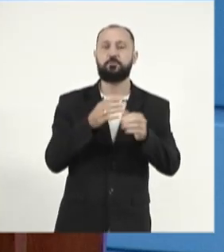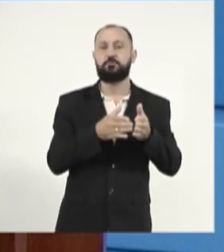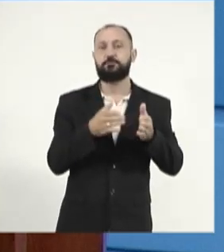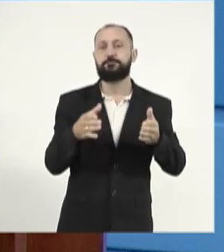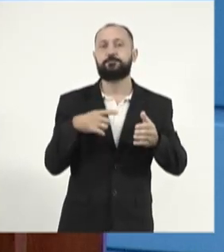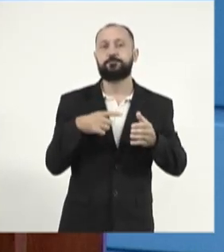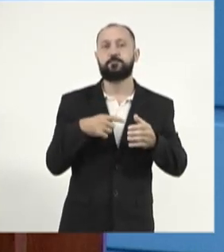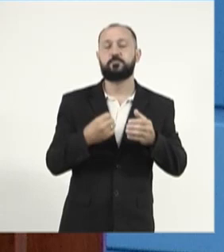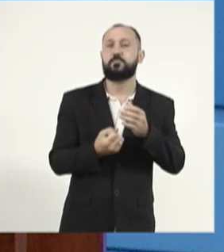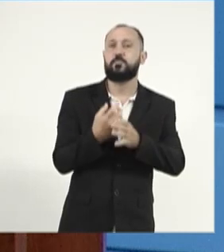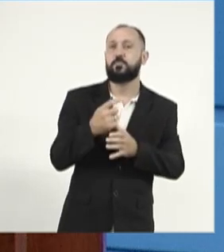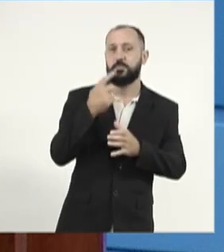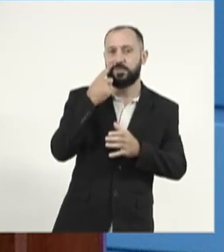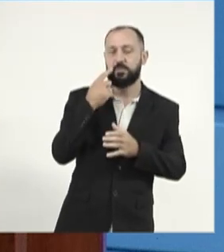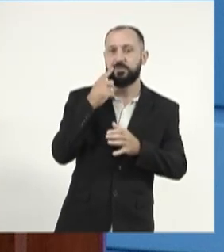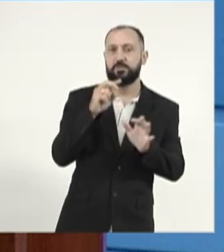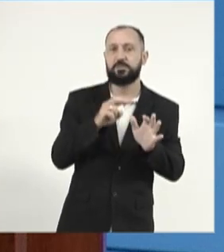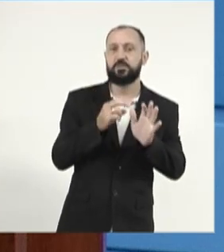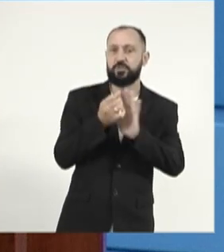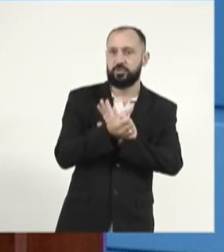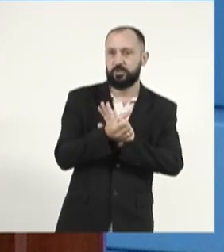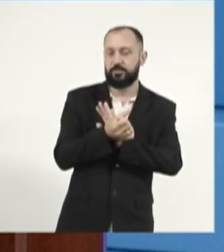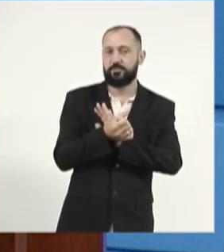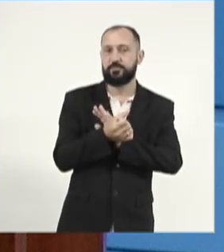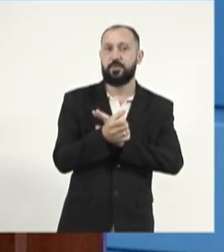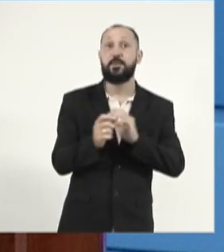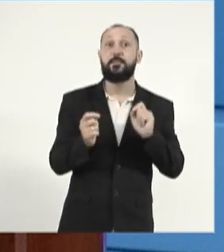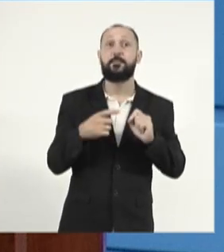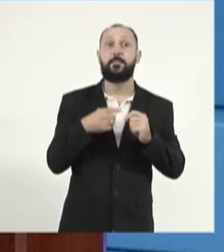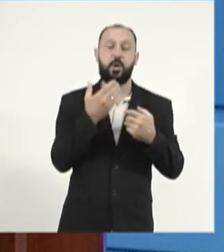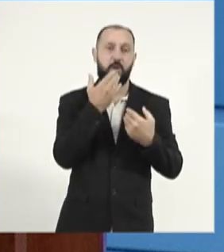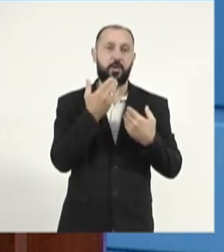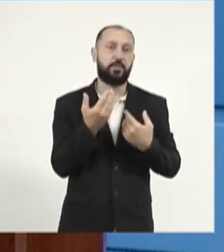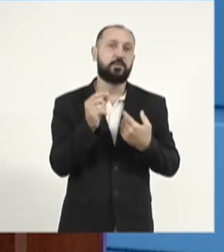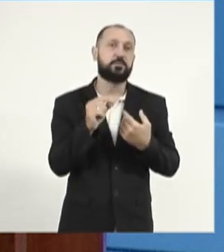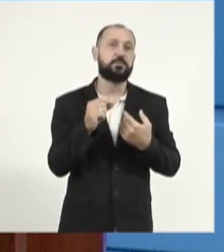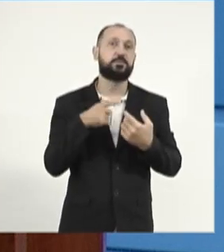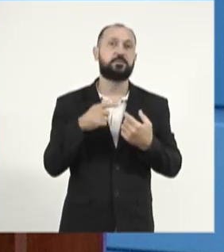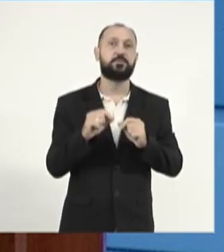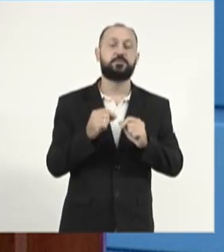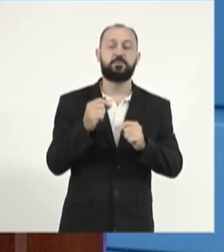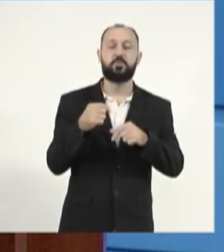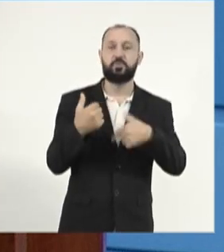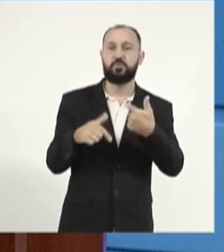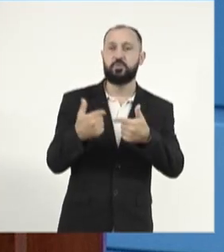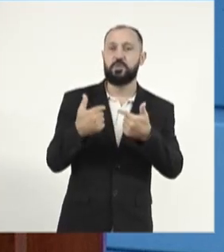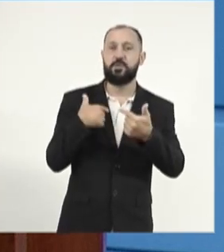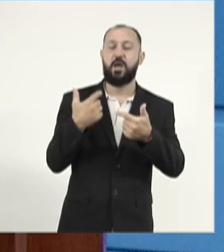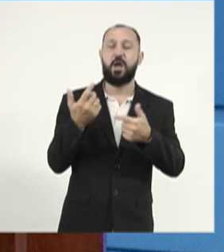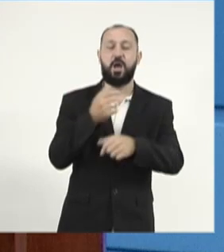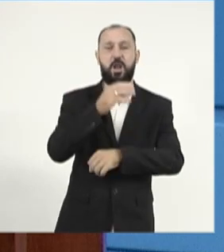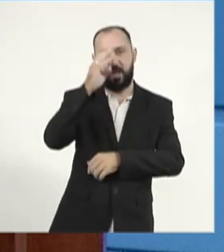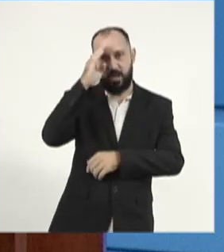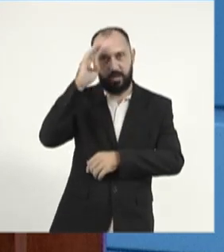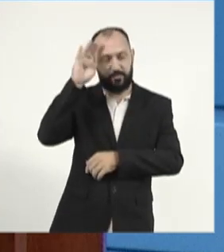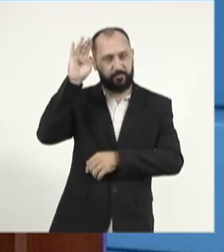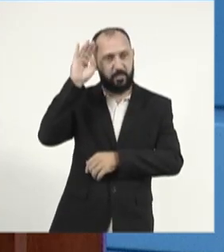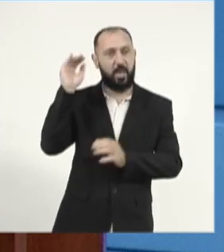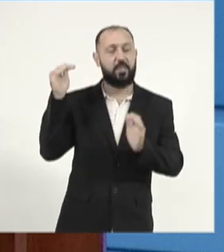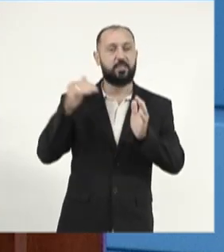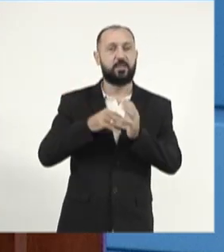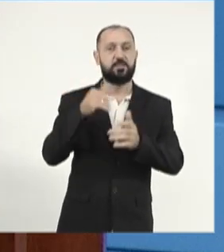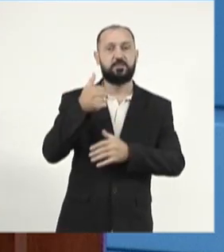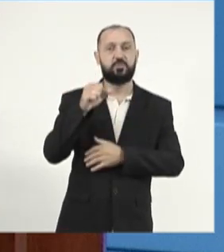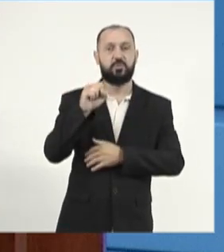conclusão estabelecido em semestres letivos, poderão solicitar a suspensão de suas atividades acadêmicas por até